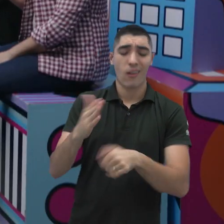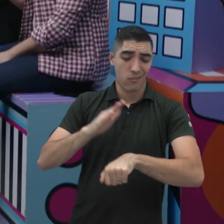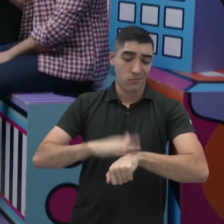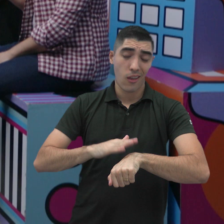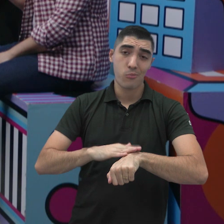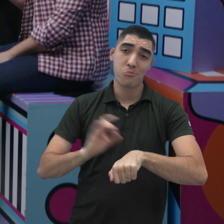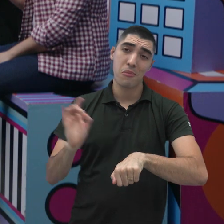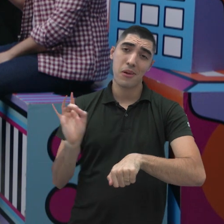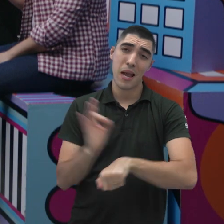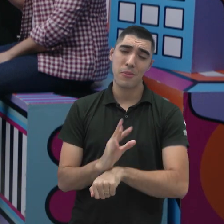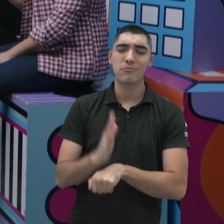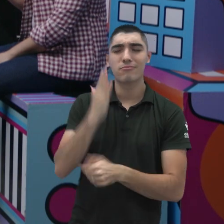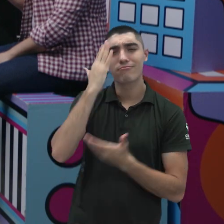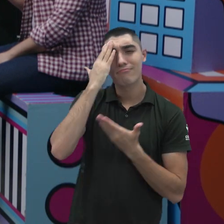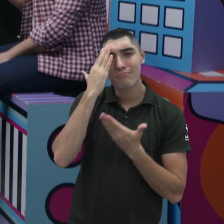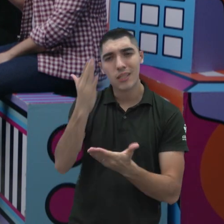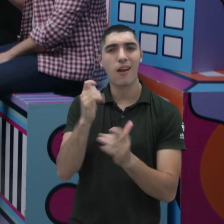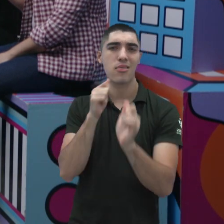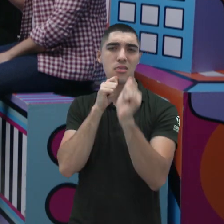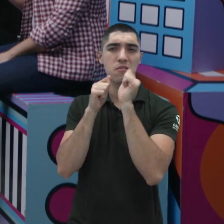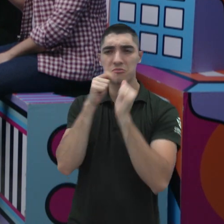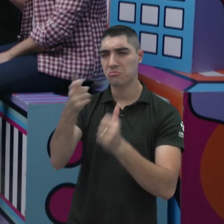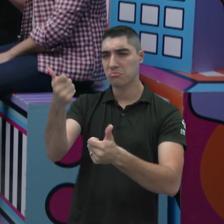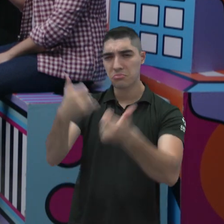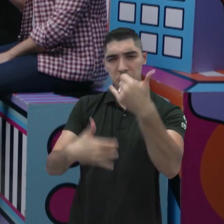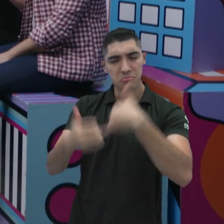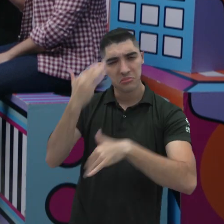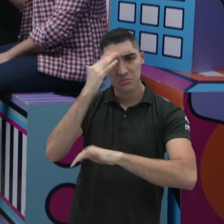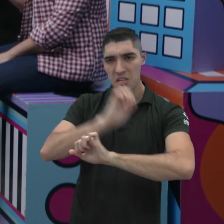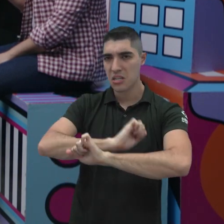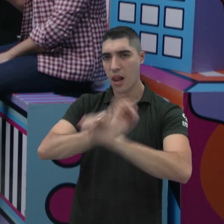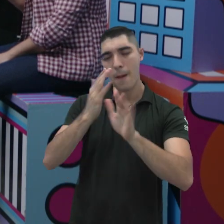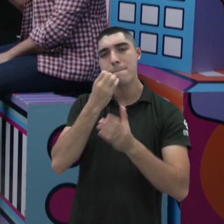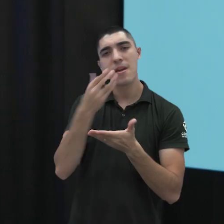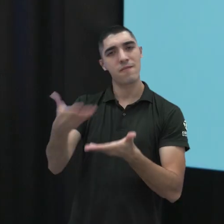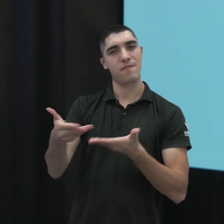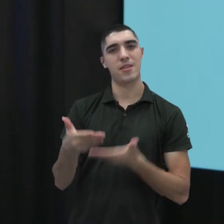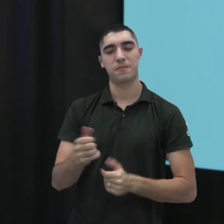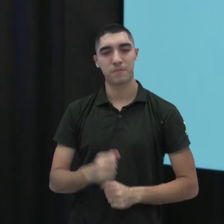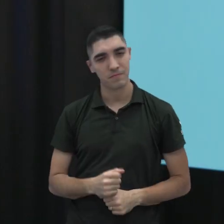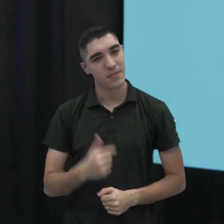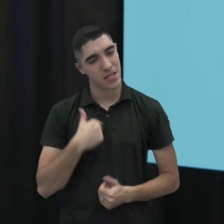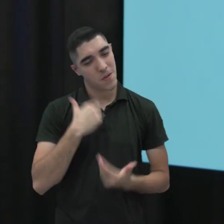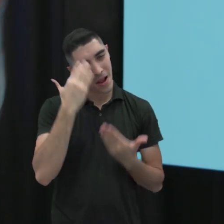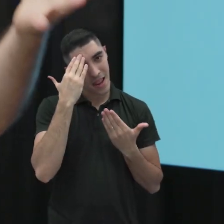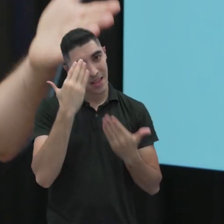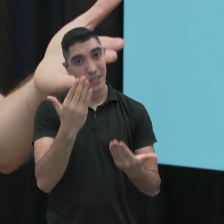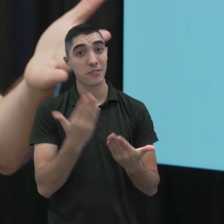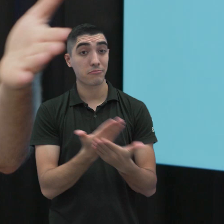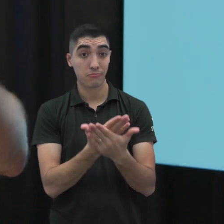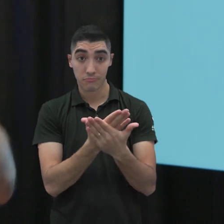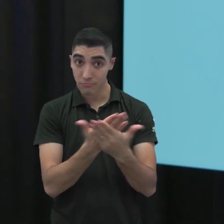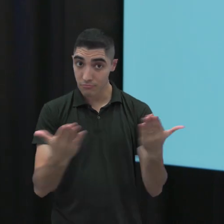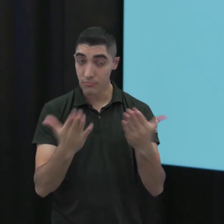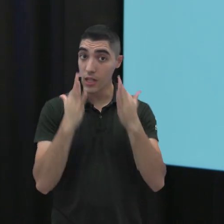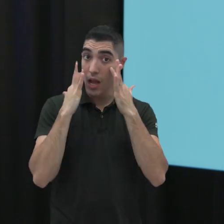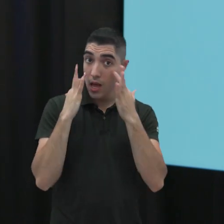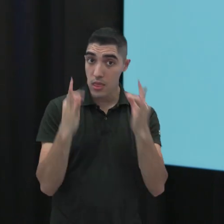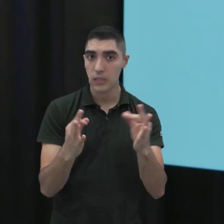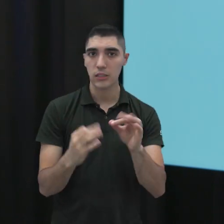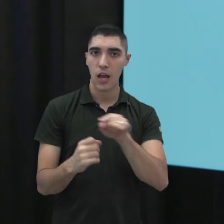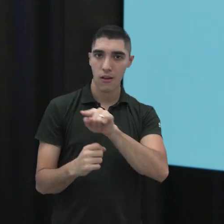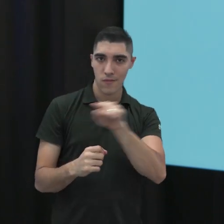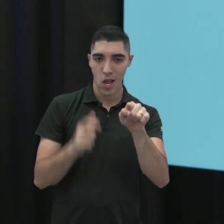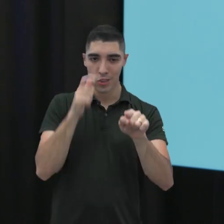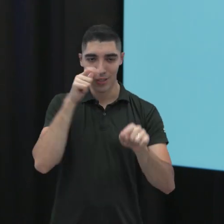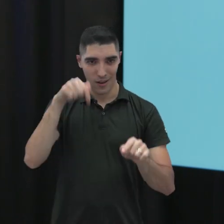quero te agradecer muito pela conversa, muito esclarecedora, bem-vindo sempre aqui ao Tá Ligado. Joia, eu que agradeço, né? Fiquem ligados, para quem está